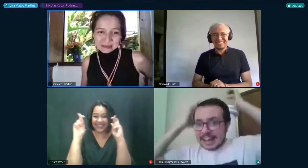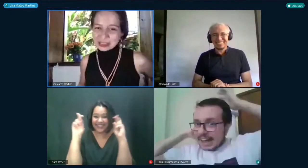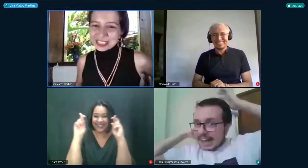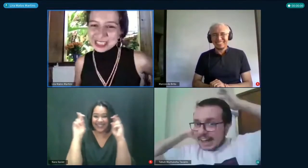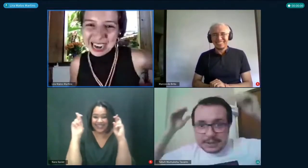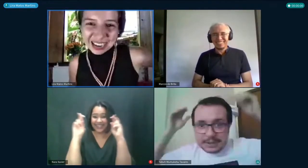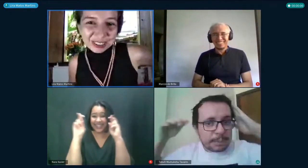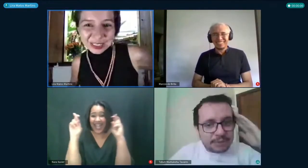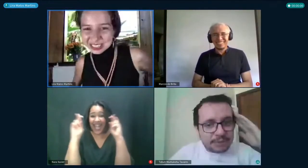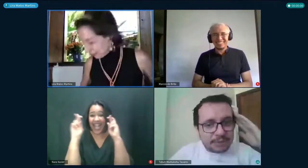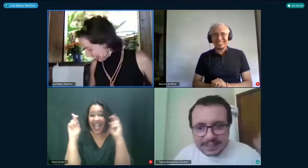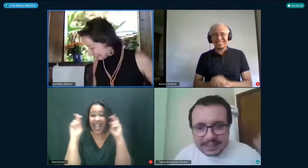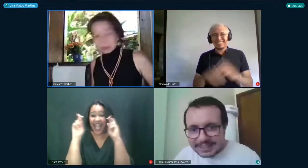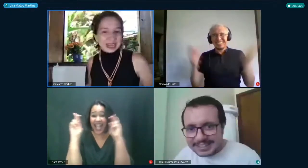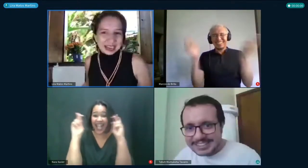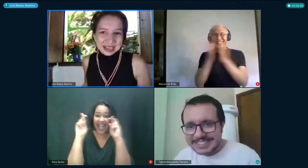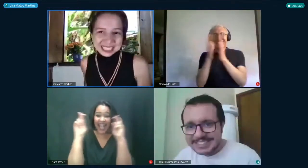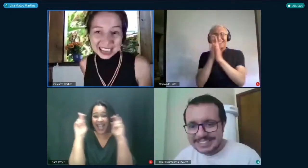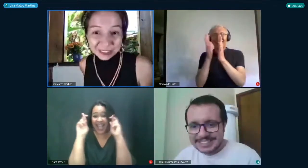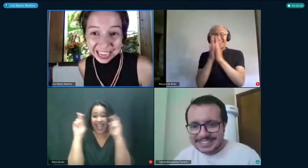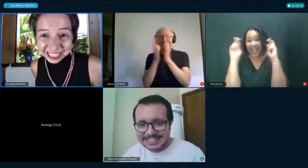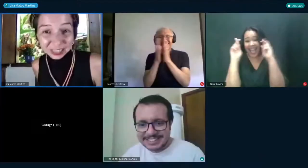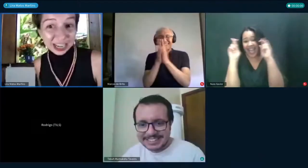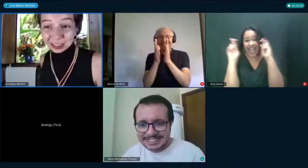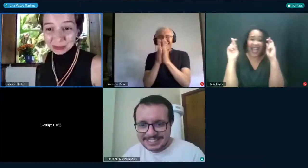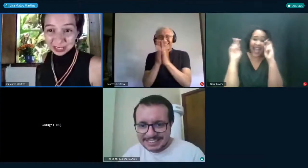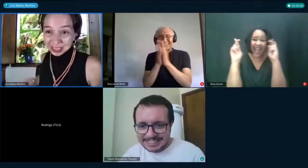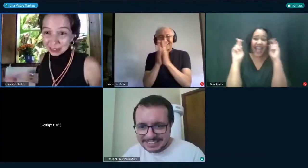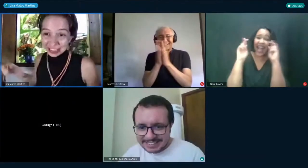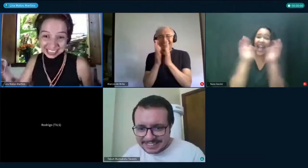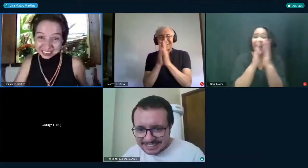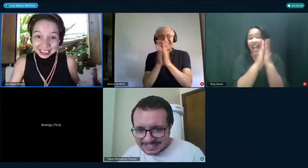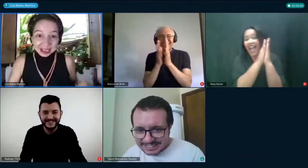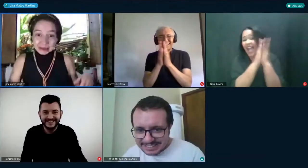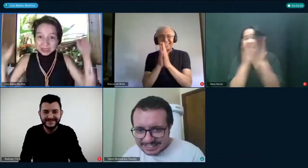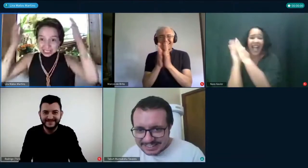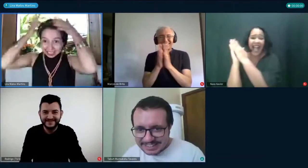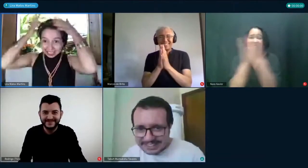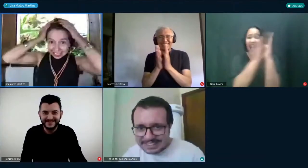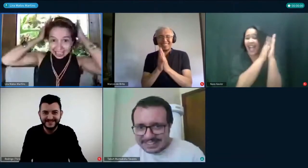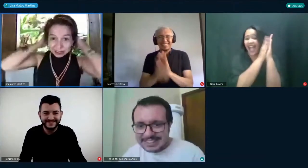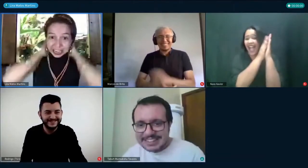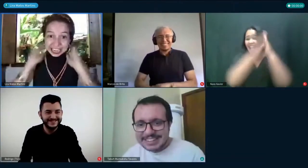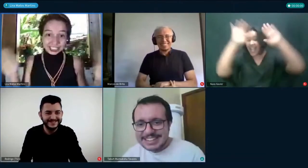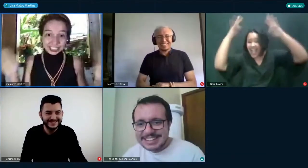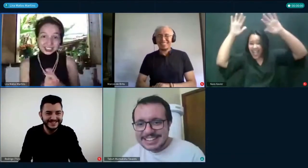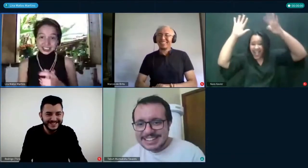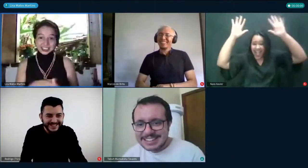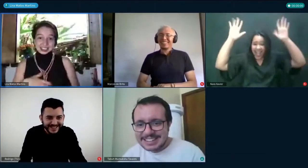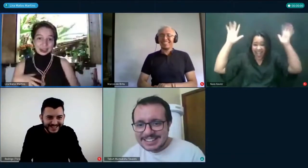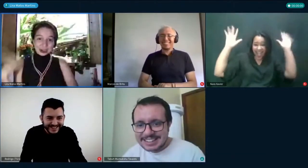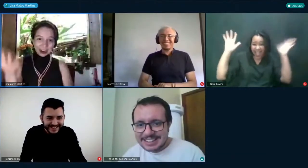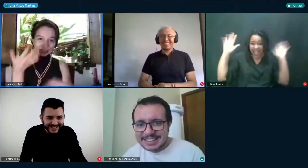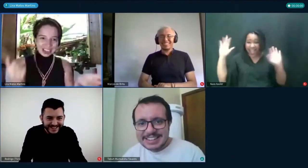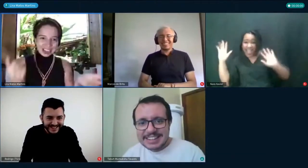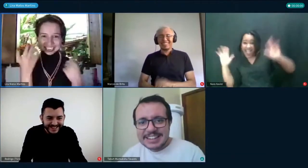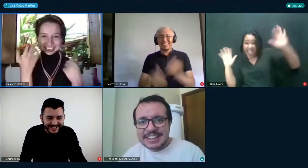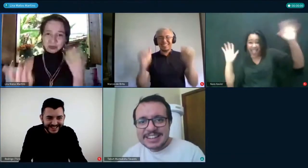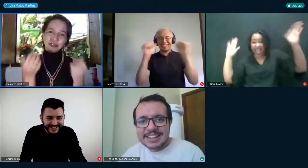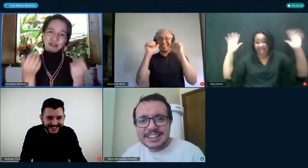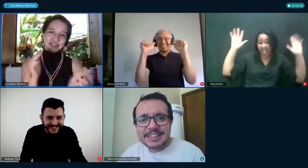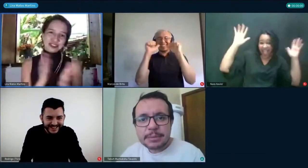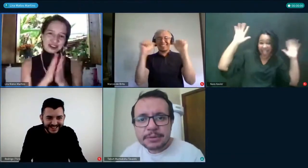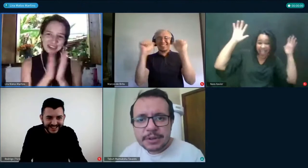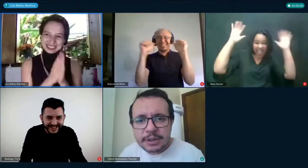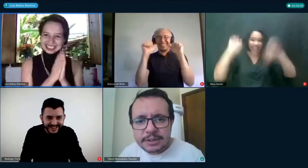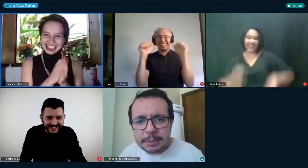microfone, pode fazer bagunça, festa, vou pegar minha cerveja. Sonharam comigo defendendo meu mestrado com a cerveja. Socorro, vem,